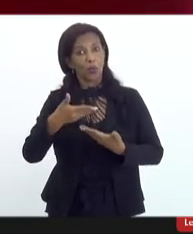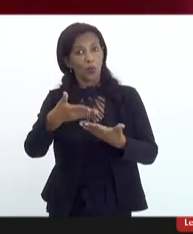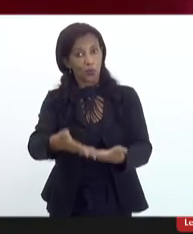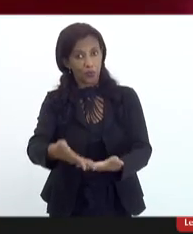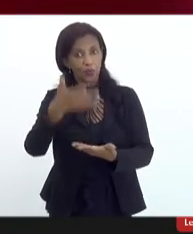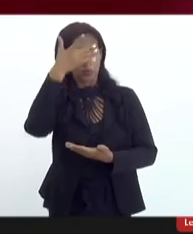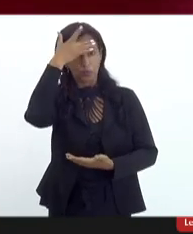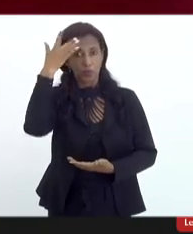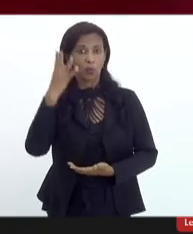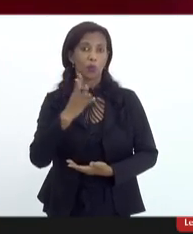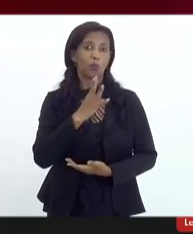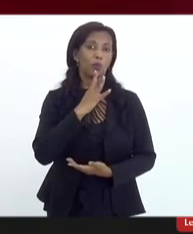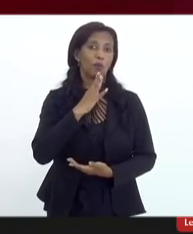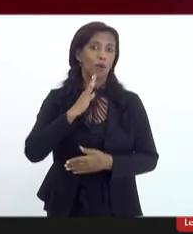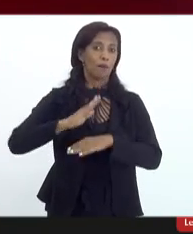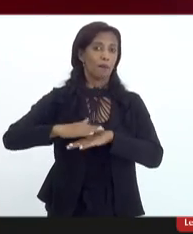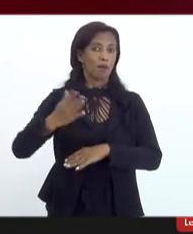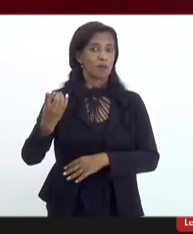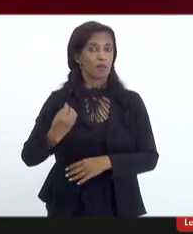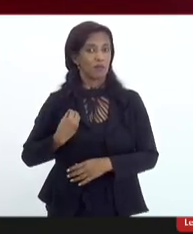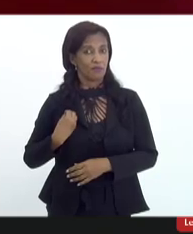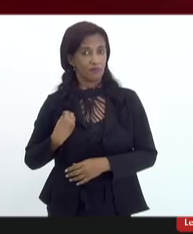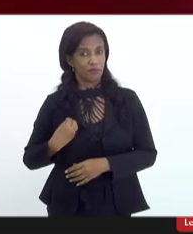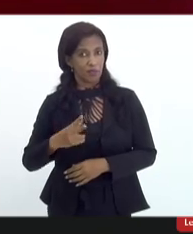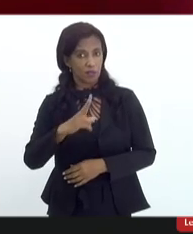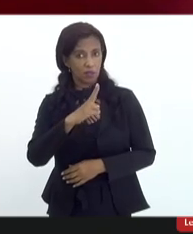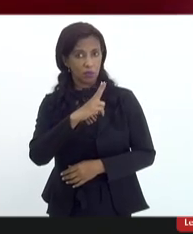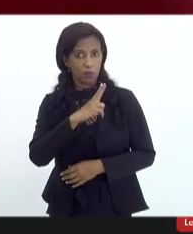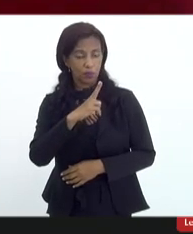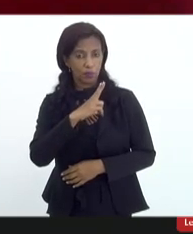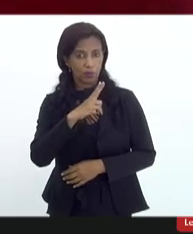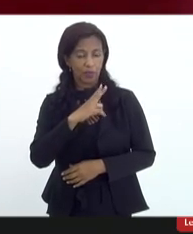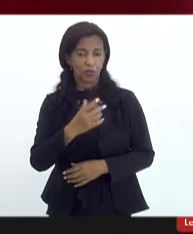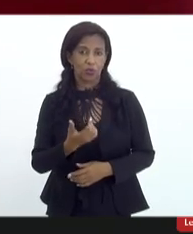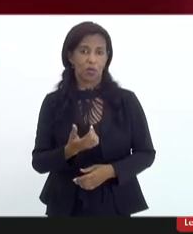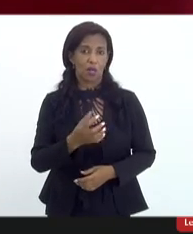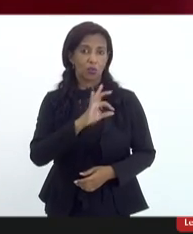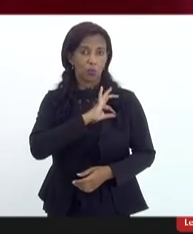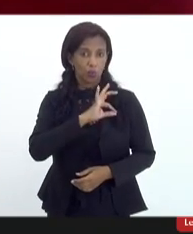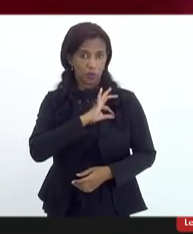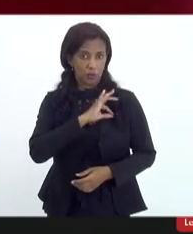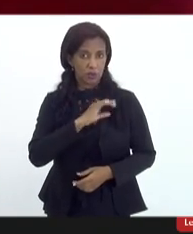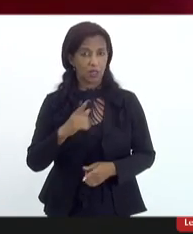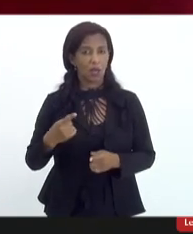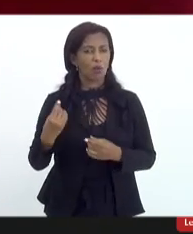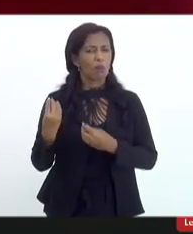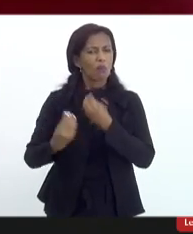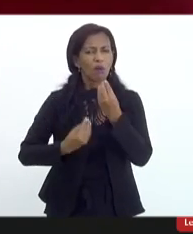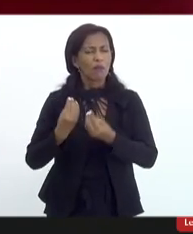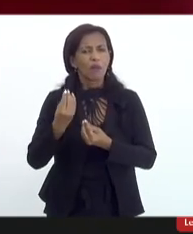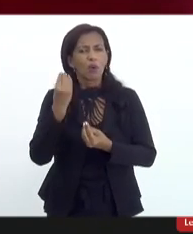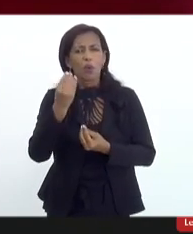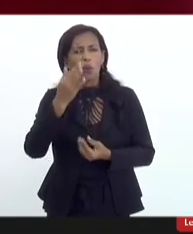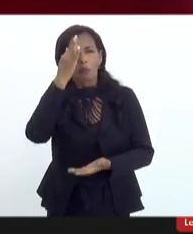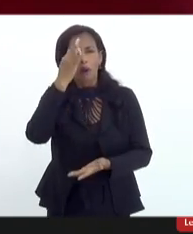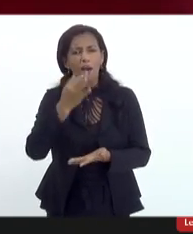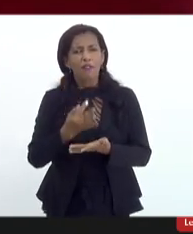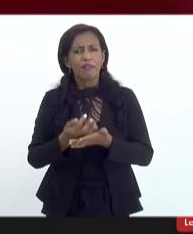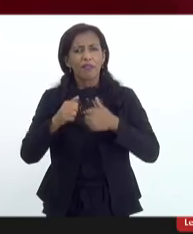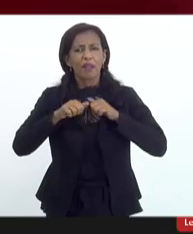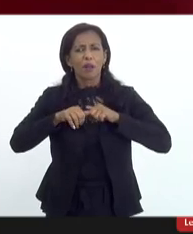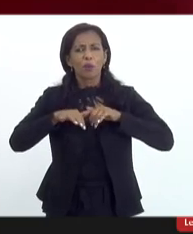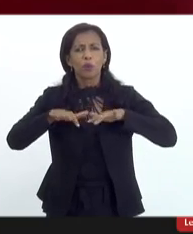para conhecer um pouco mais a vida do policial, em particular do policial civil, para ver o quanto essa fé é contagiante